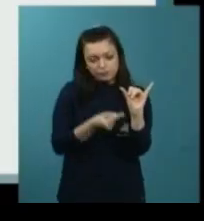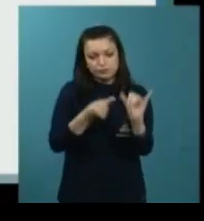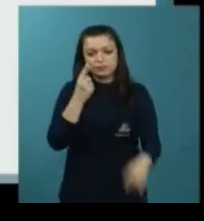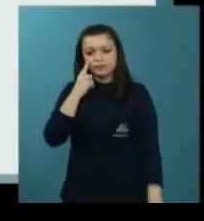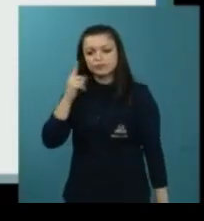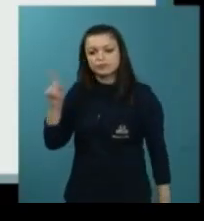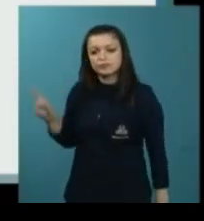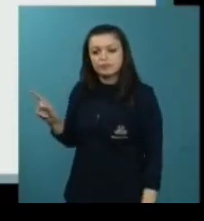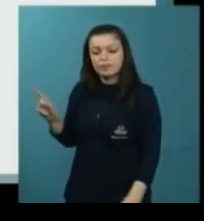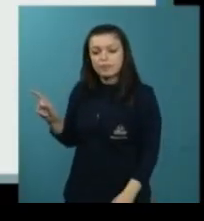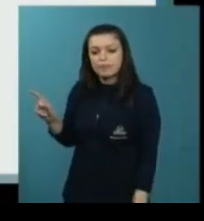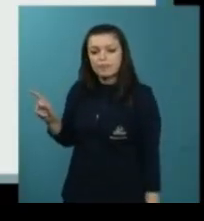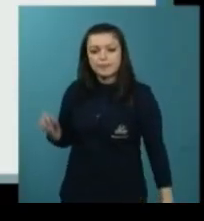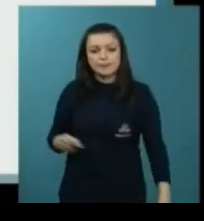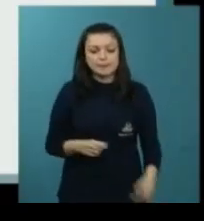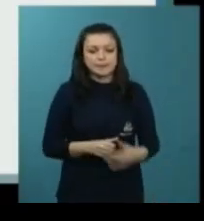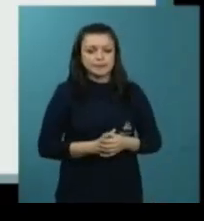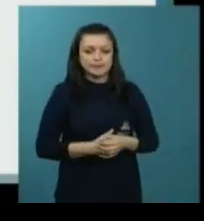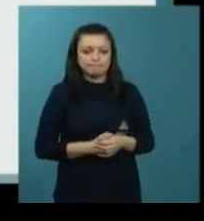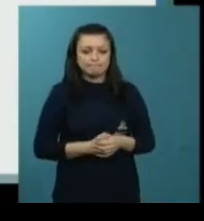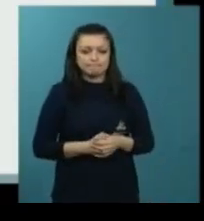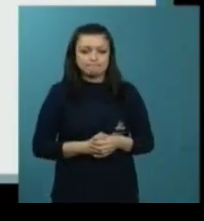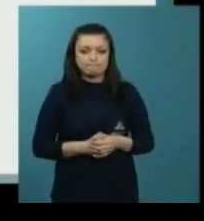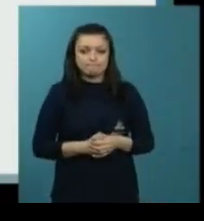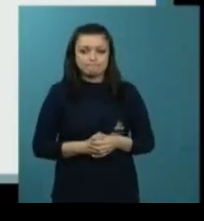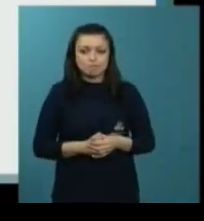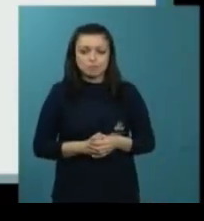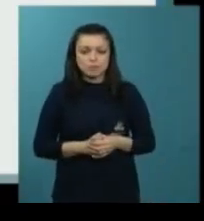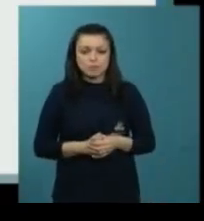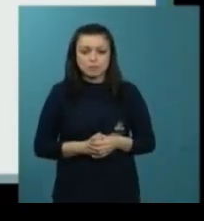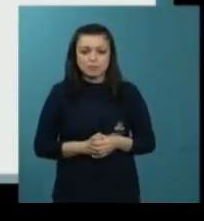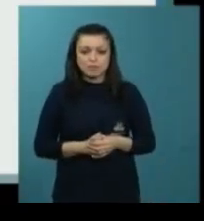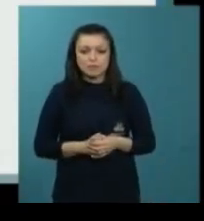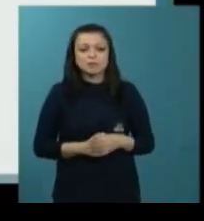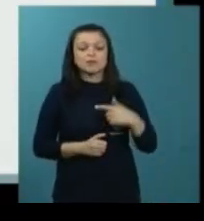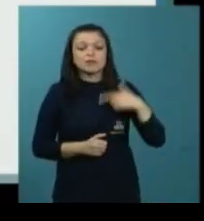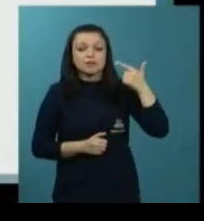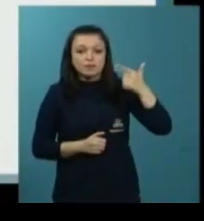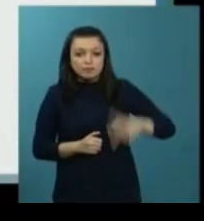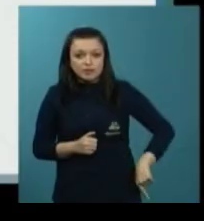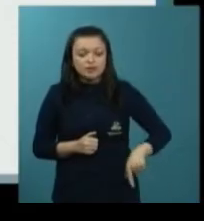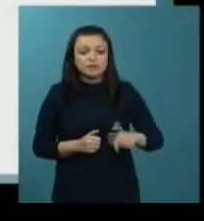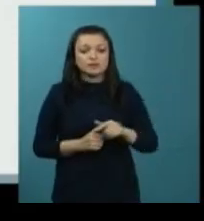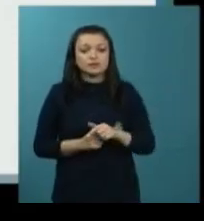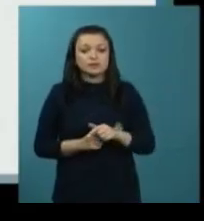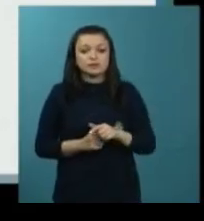Y, fecha parênteses, vírgula. Temos ainda mais